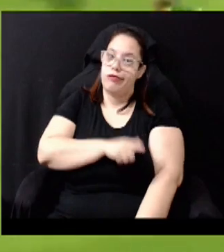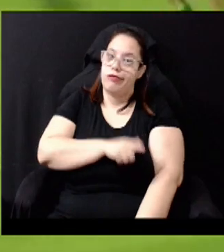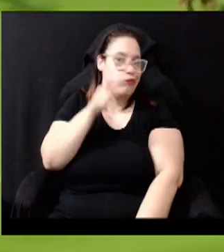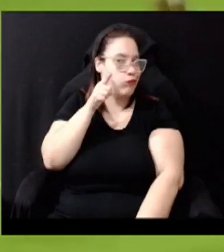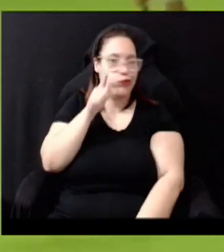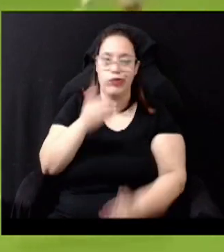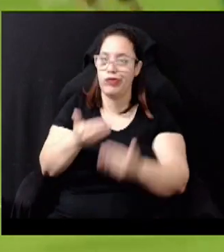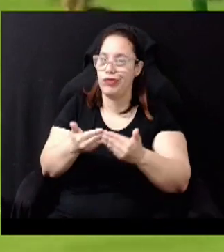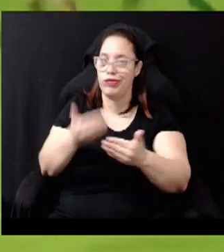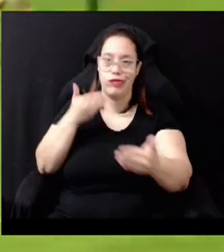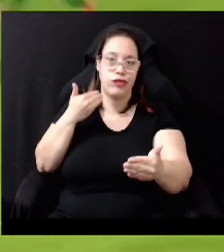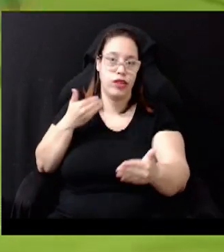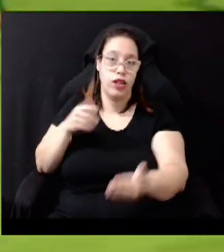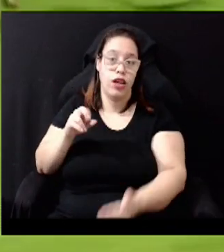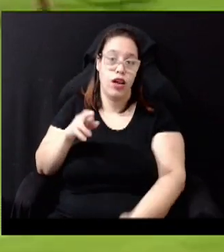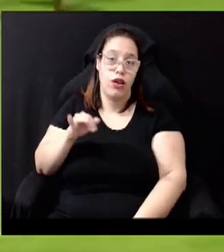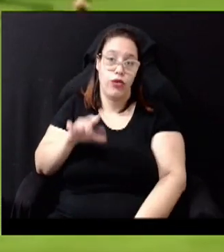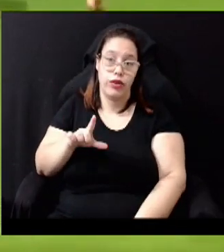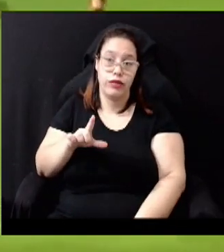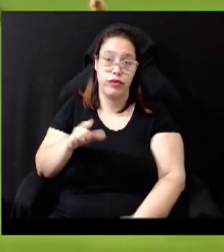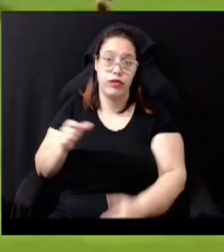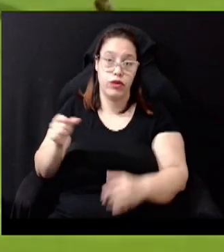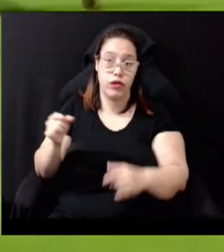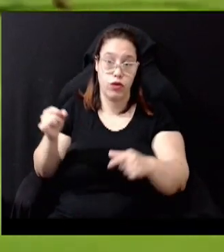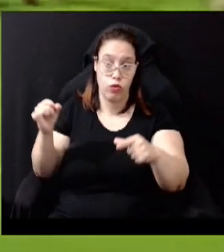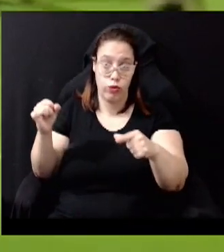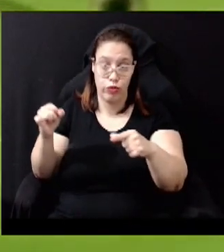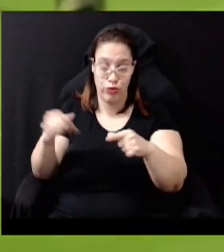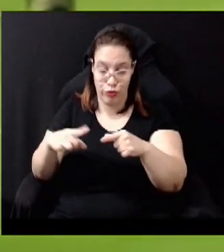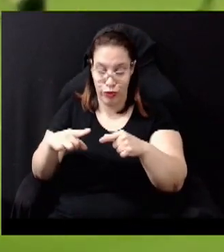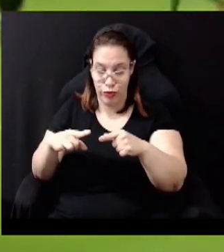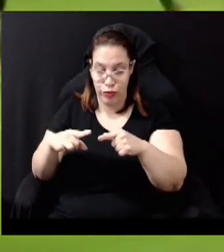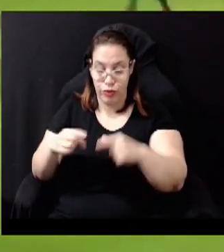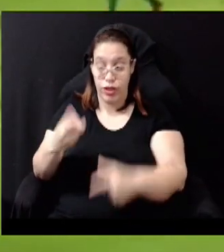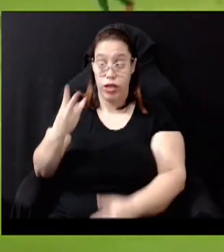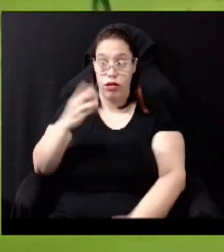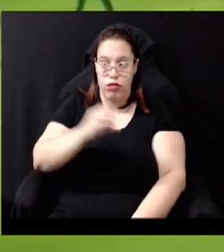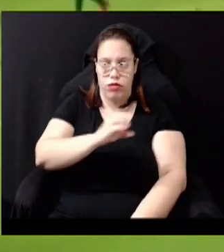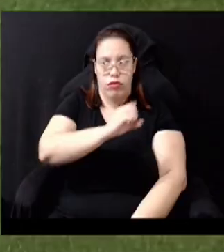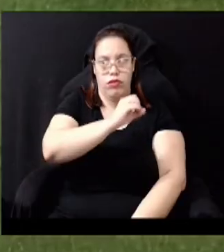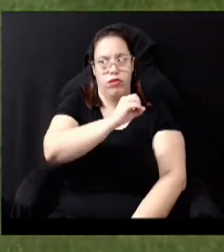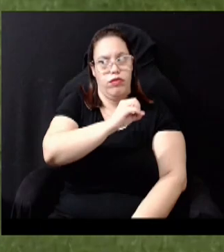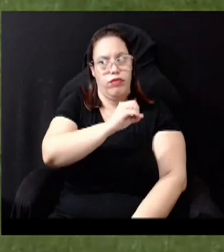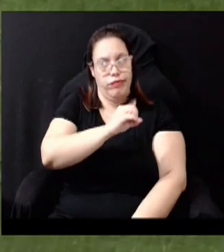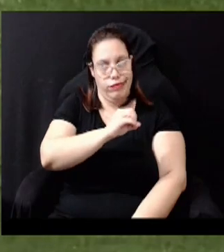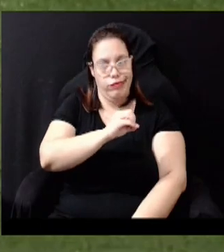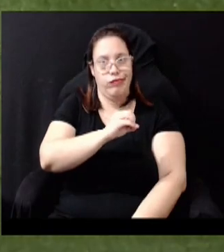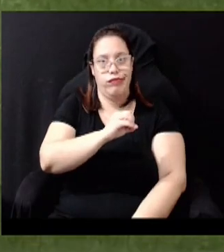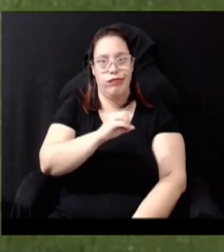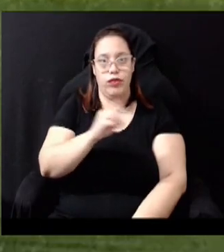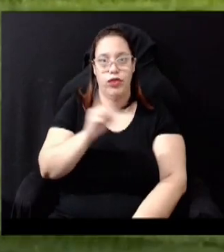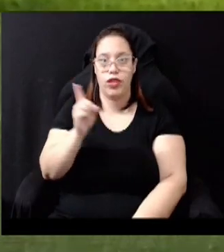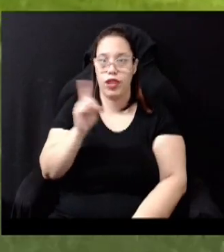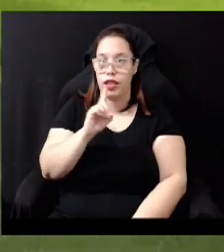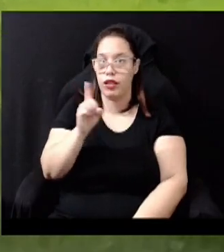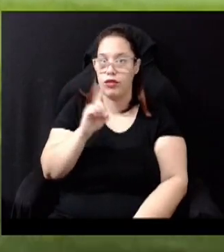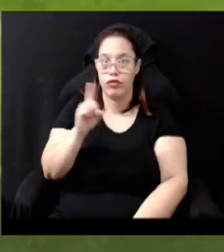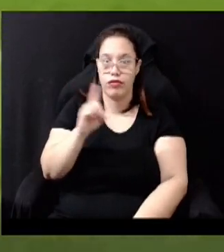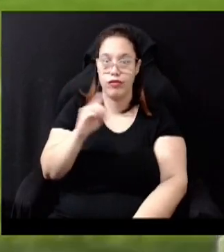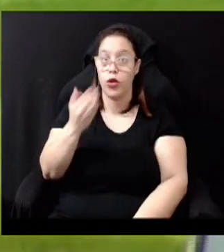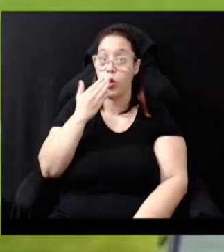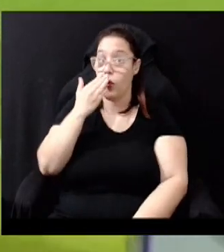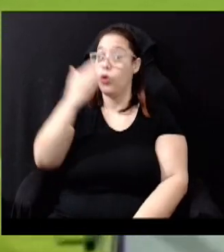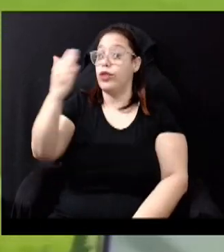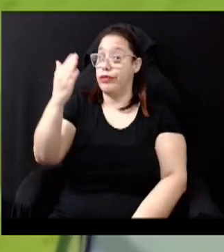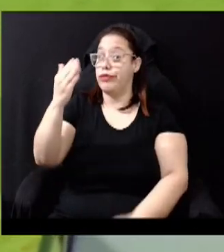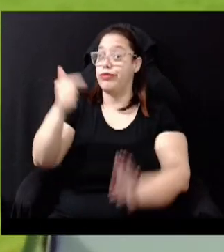e Rafael Veiga mandou para o fundo das redes. 3-0, só que não. O VAR chamou e mostrou